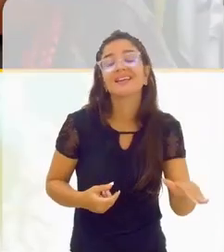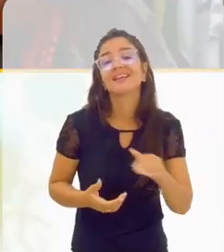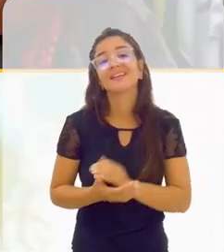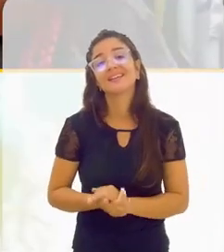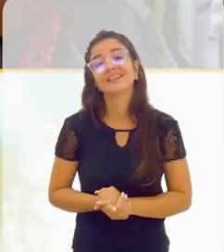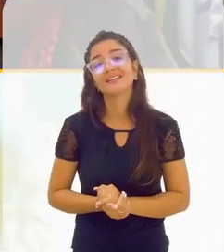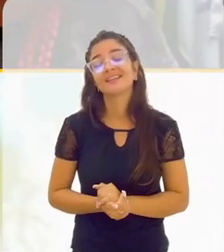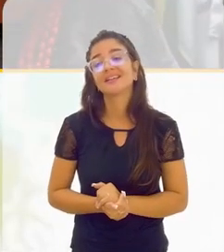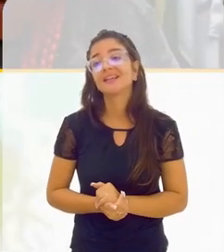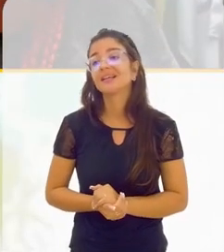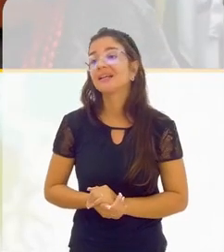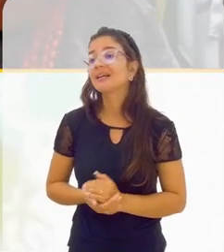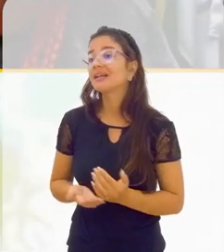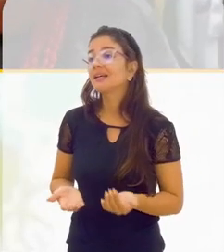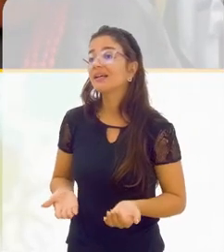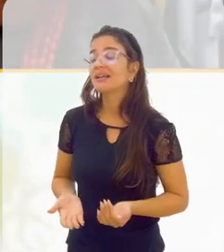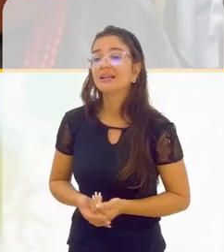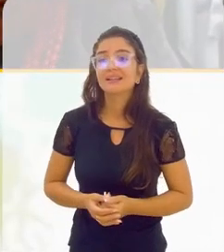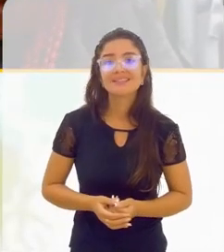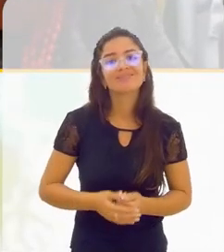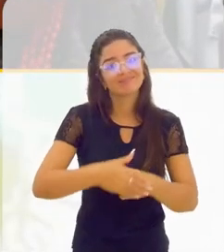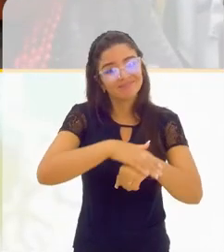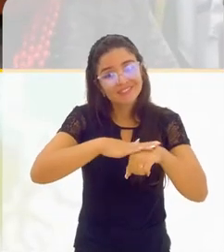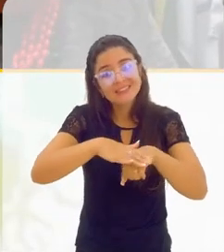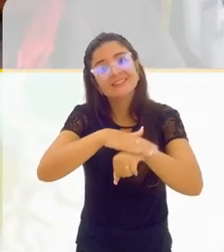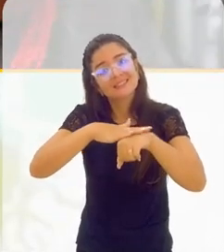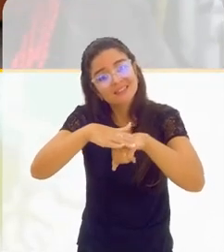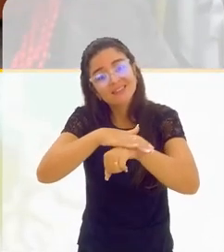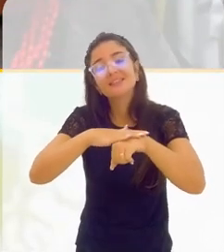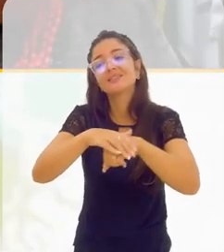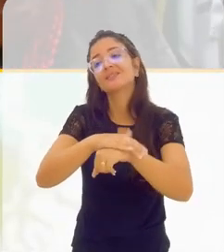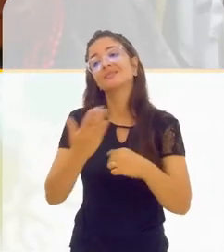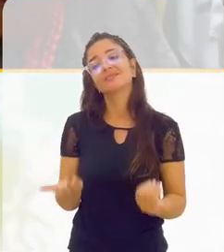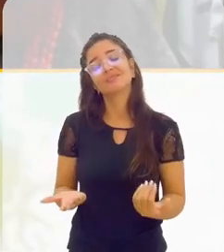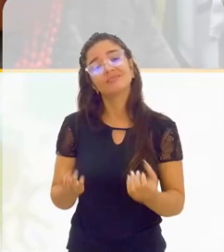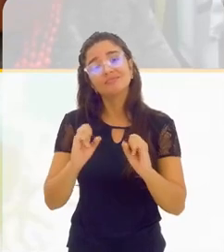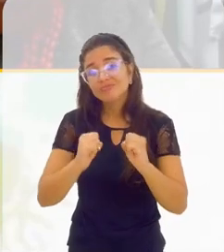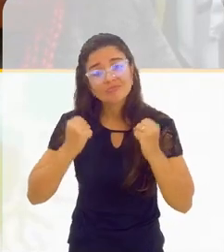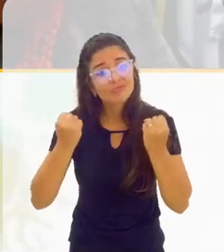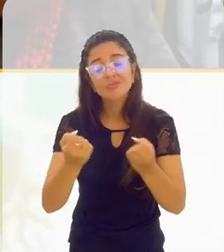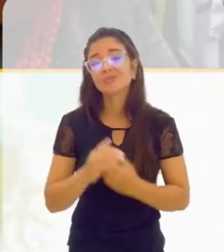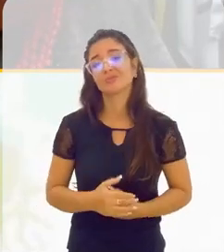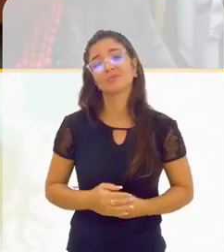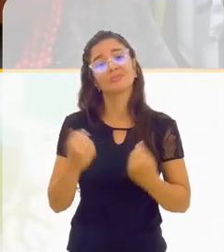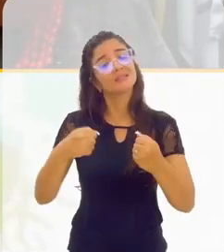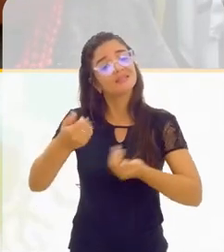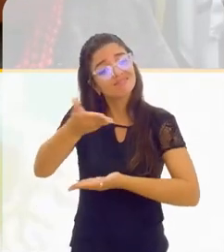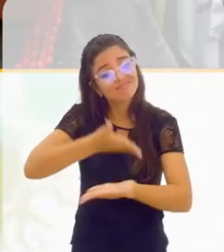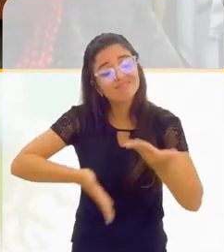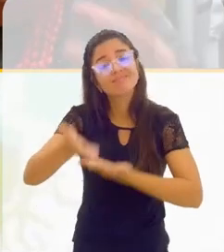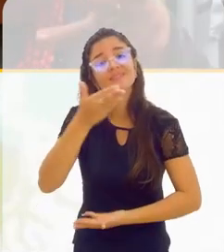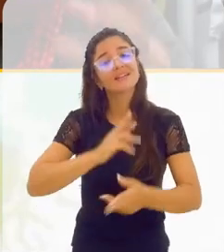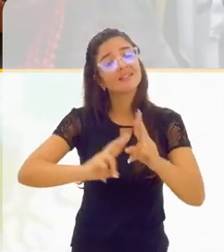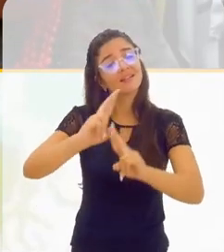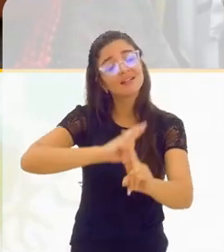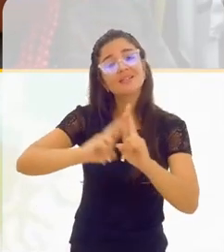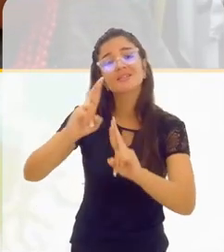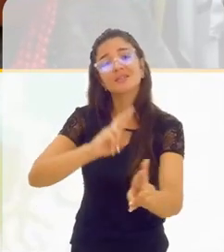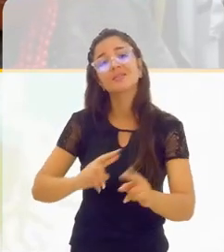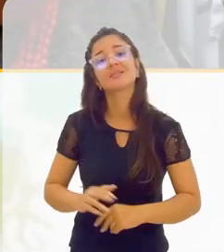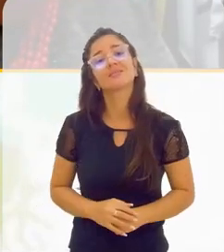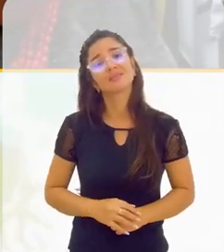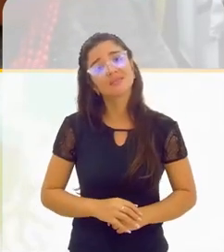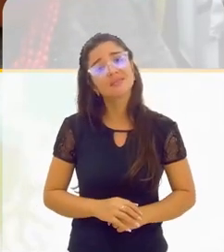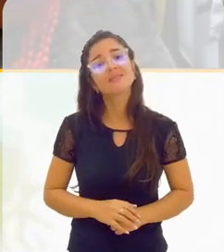ela eu digo isso olha a diferença mas não é eu sinto esses exemplos que eu acho que eles são